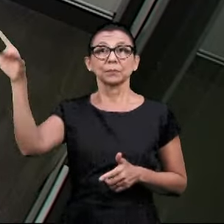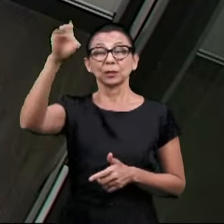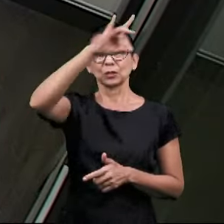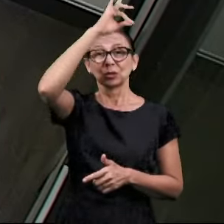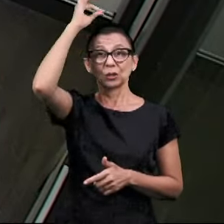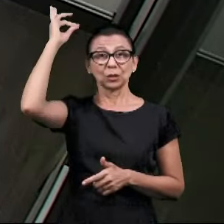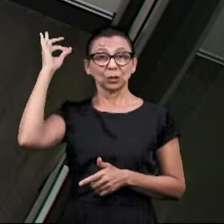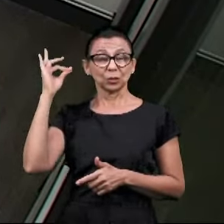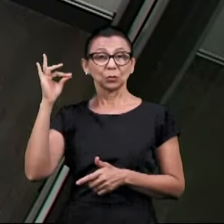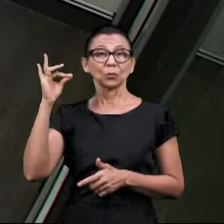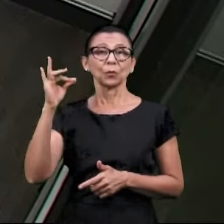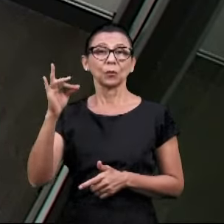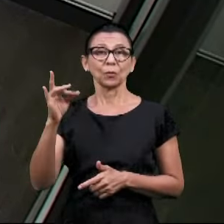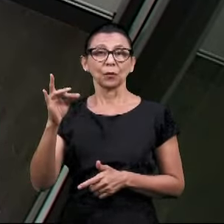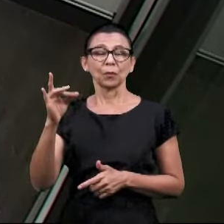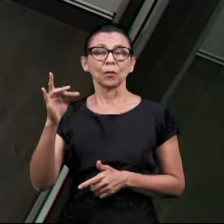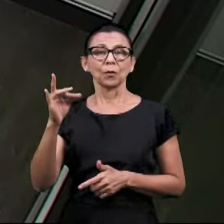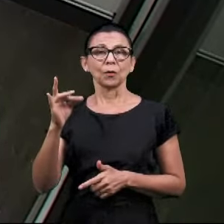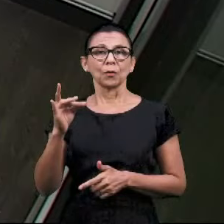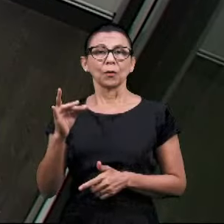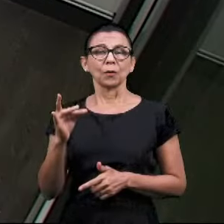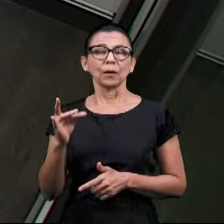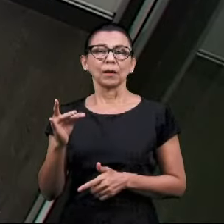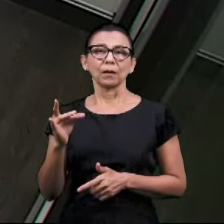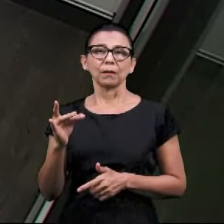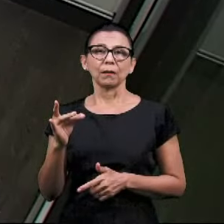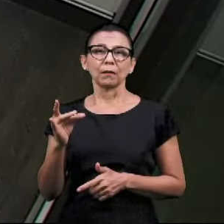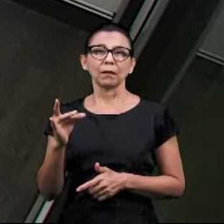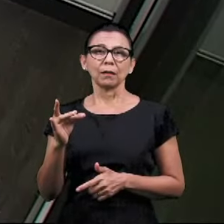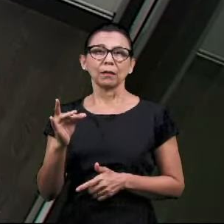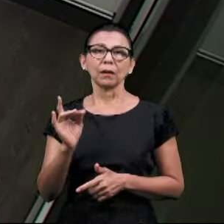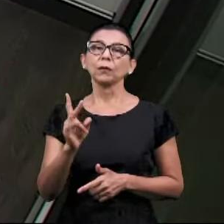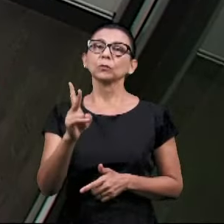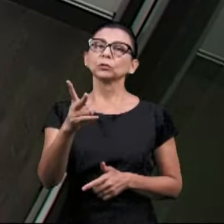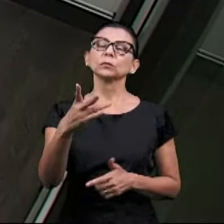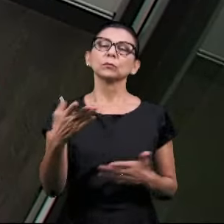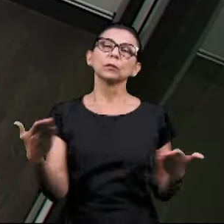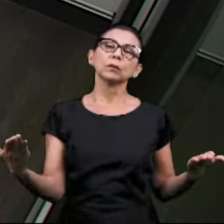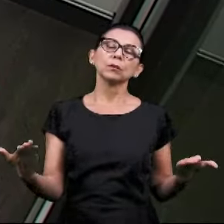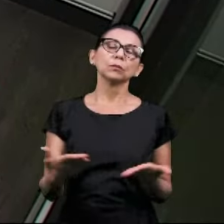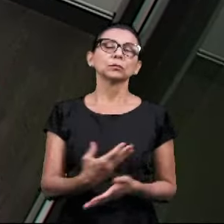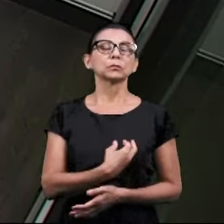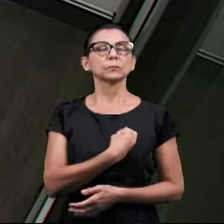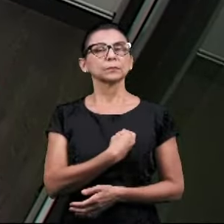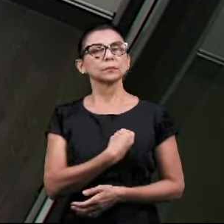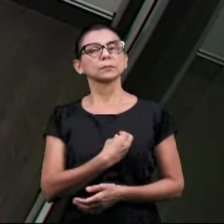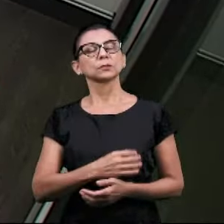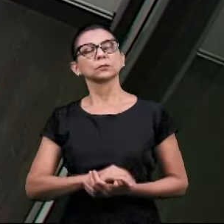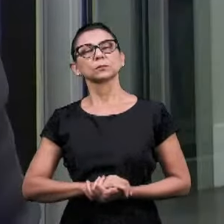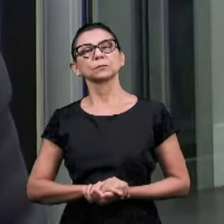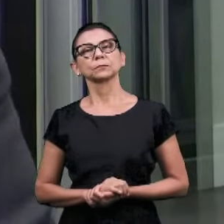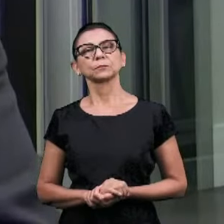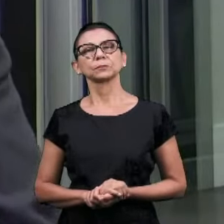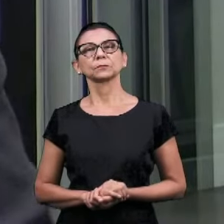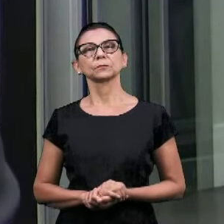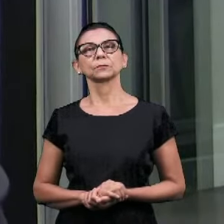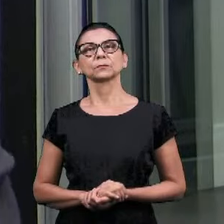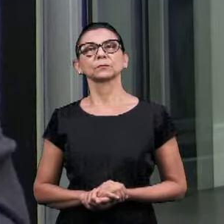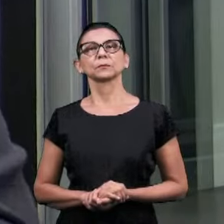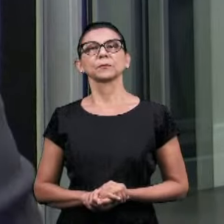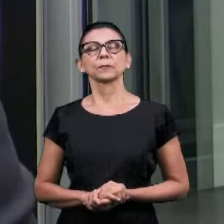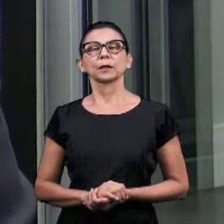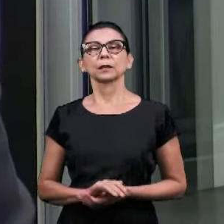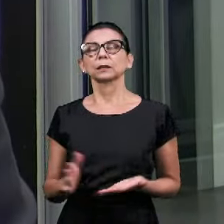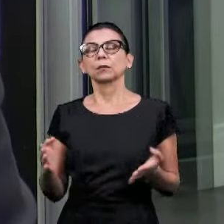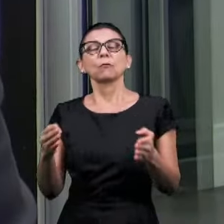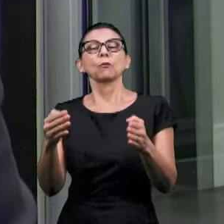do Senhor Jesus, que virá nas nuvens buscá-la. Então essa é a ênfase, vamos dizer